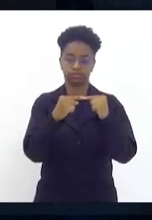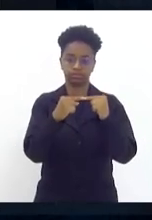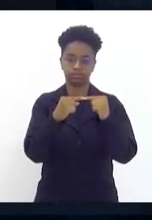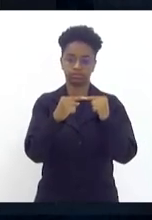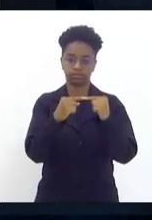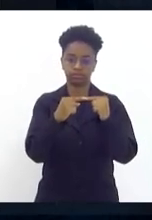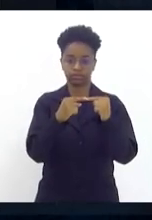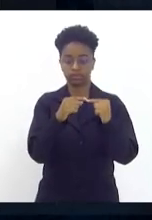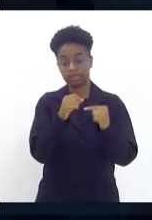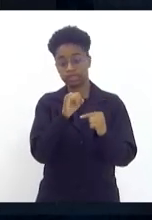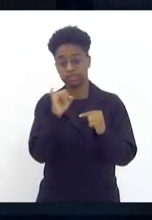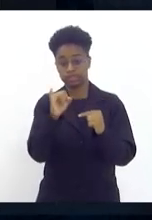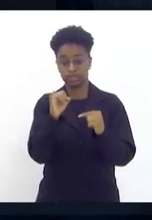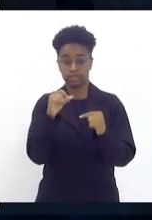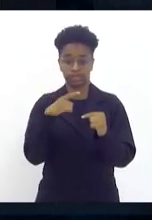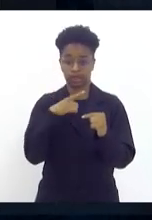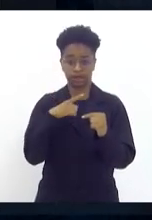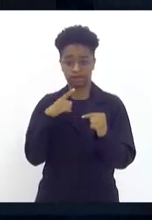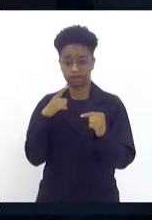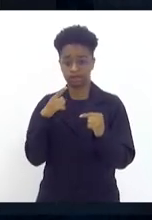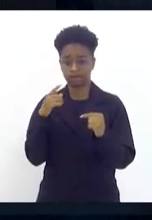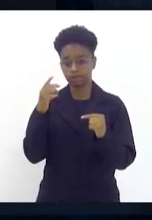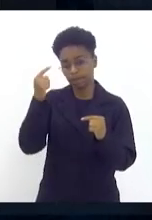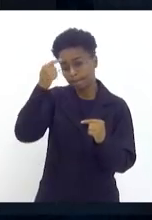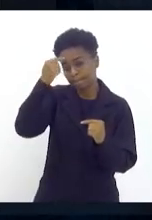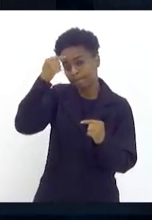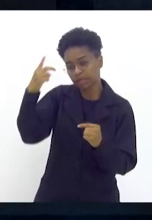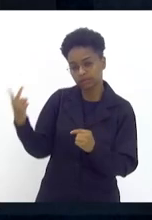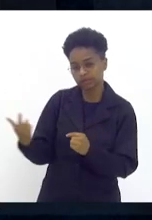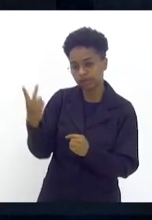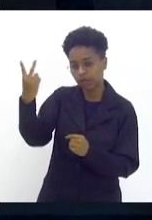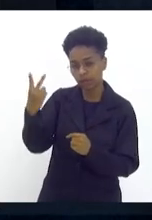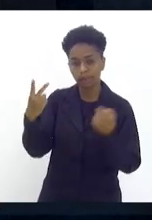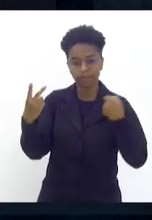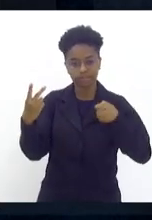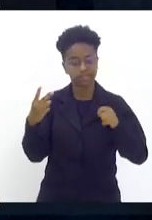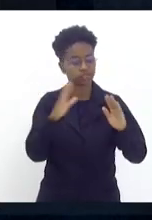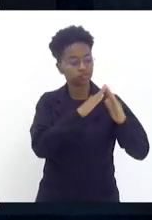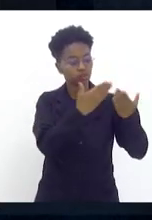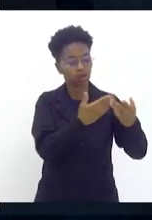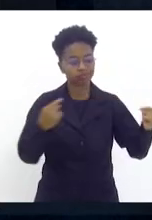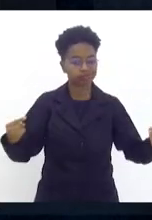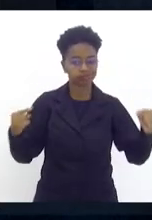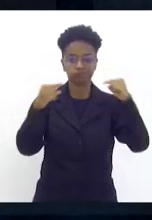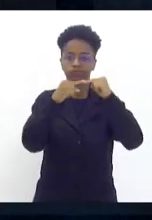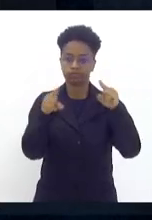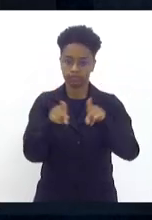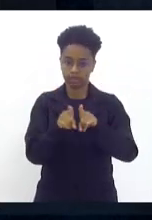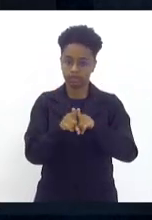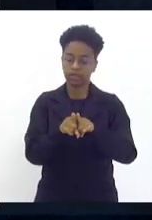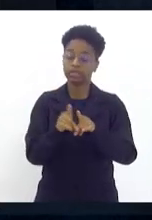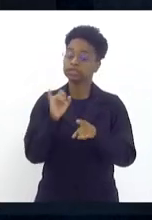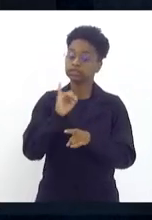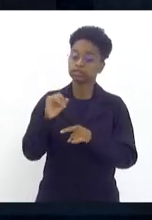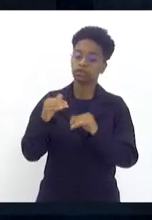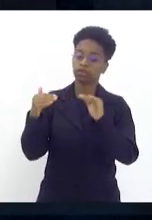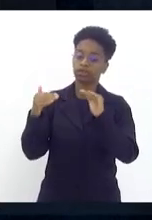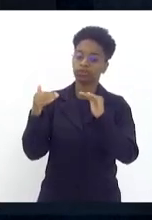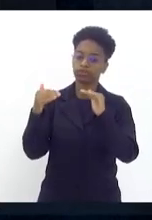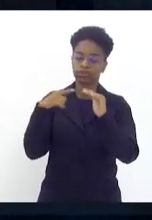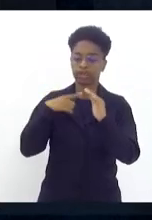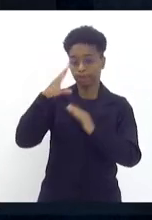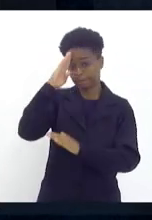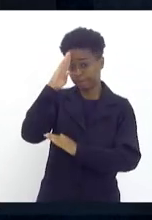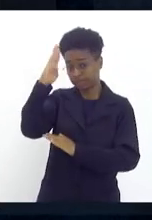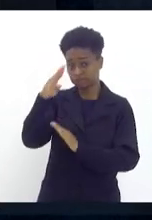sua escala de valores. Uma escola que se ajuste às suas prioridades, às